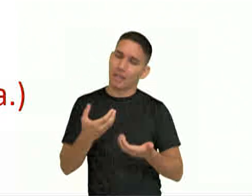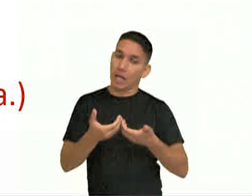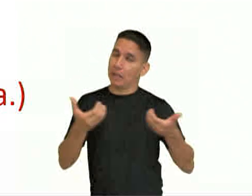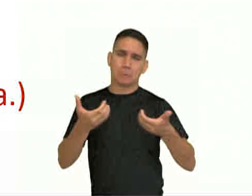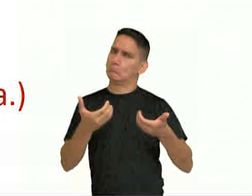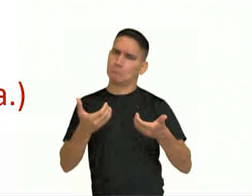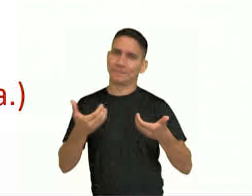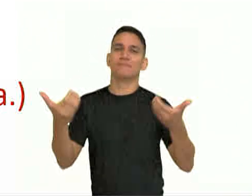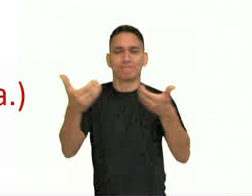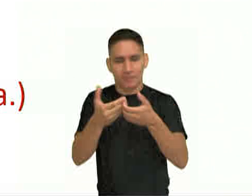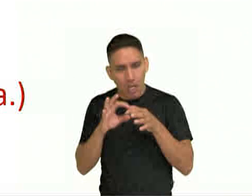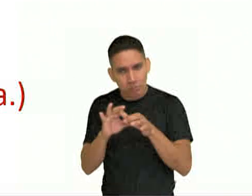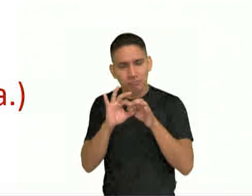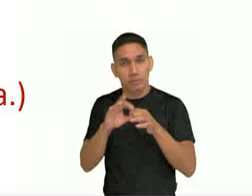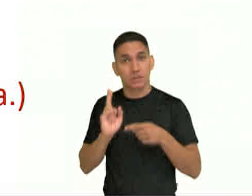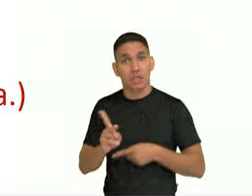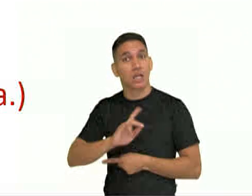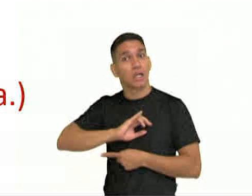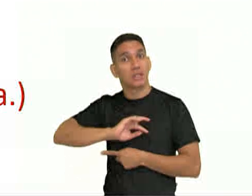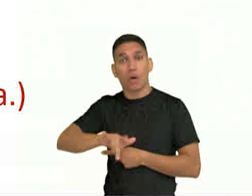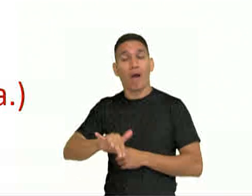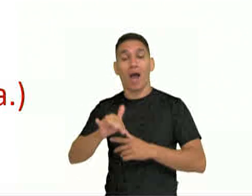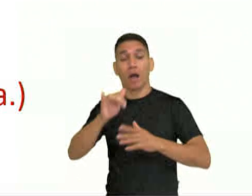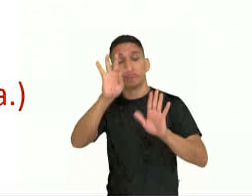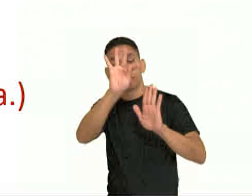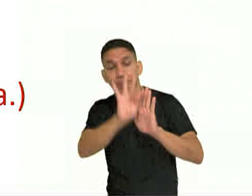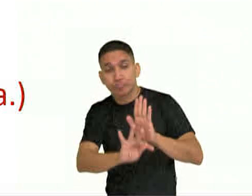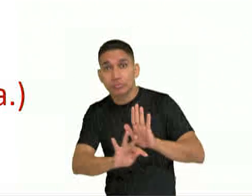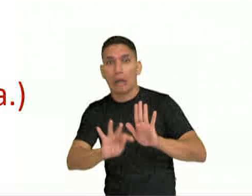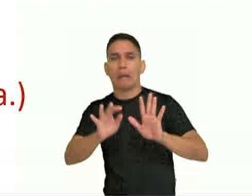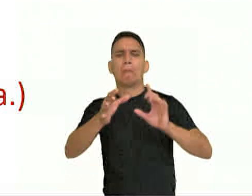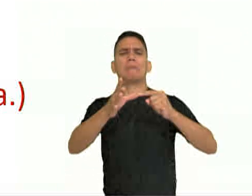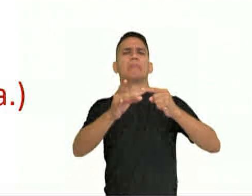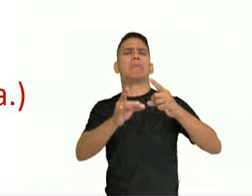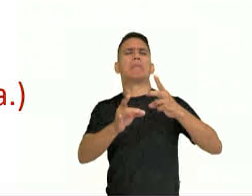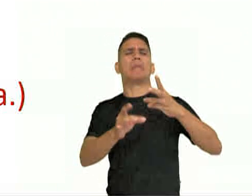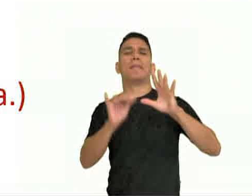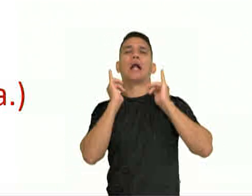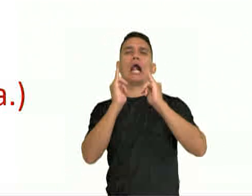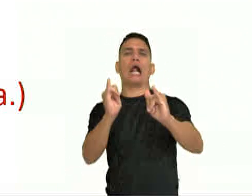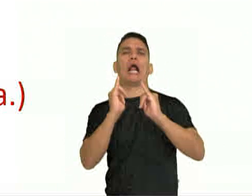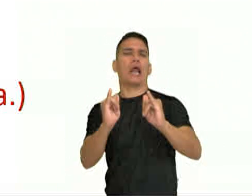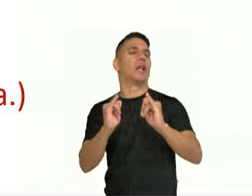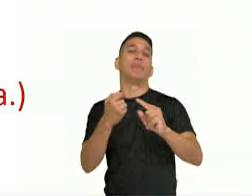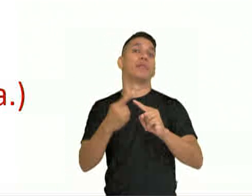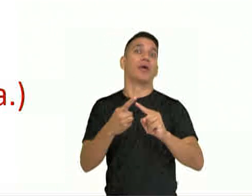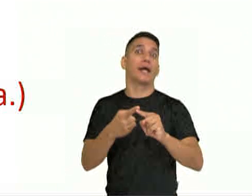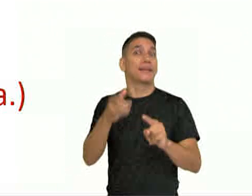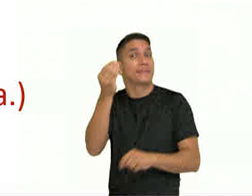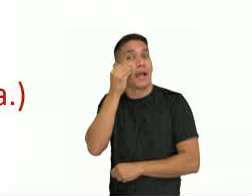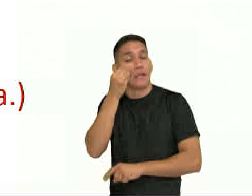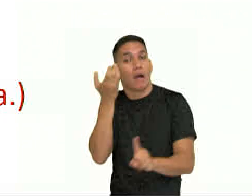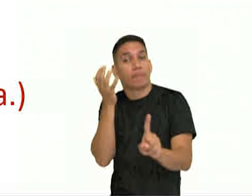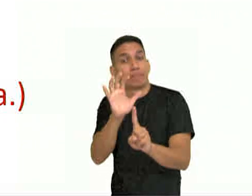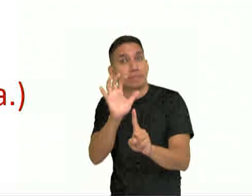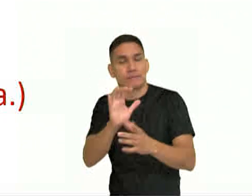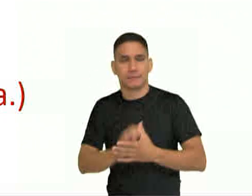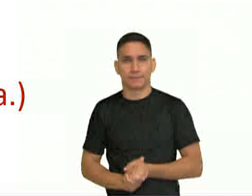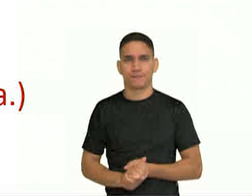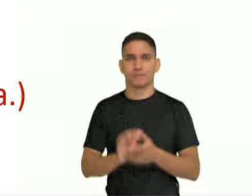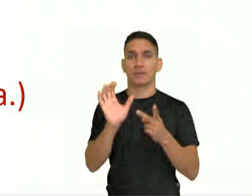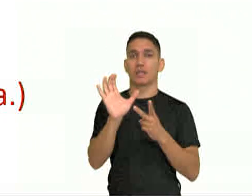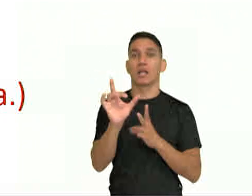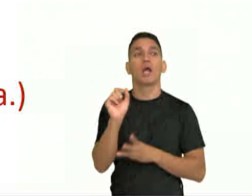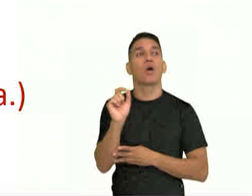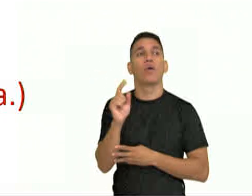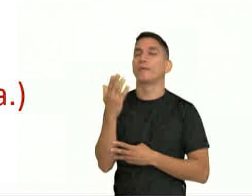Ela não é um texto argumentativo, toda propaganda é um texto argumentativo, pois tenta persuadir. Na C, ela tem